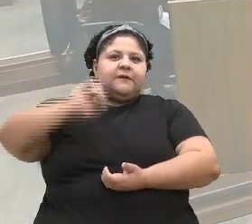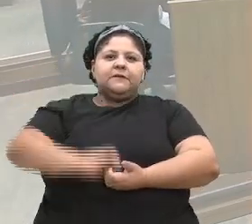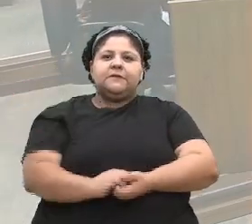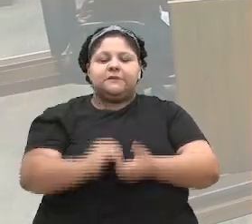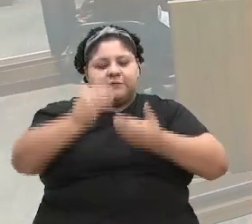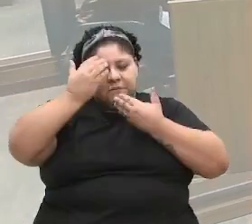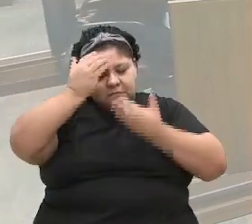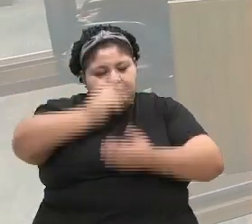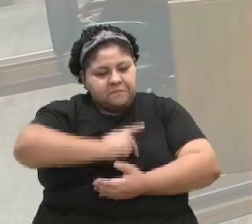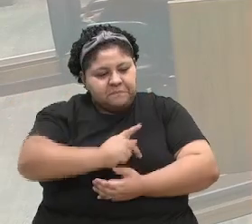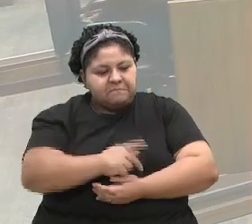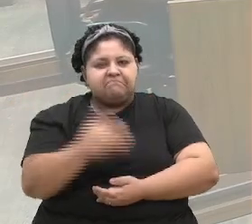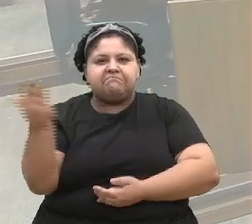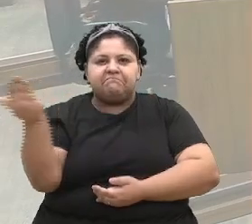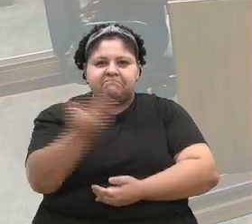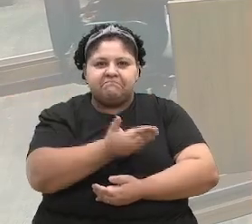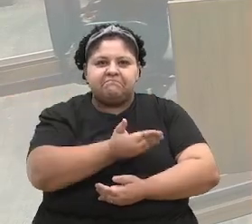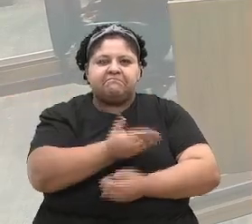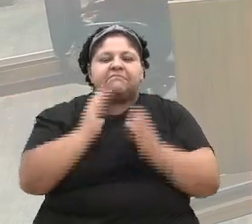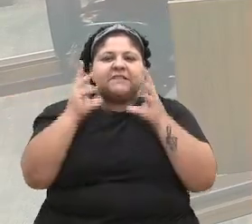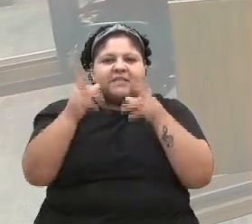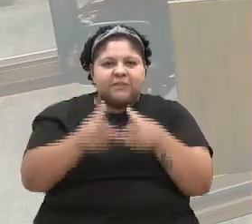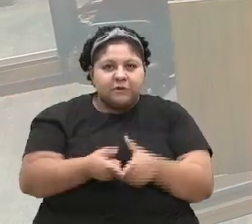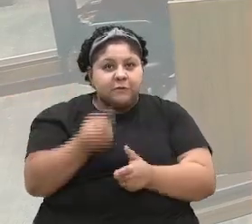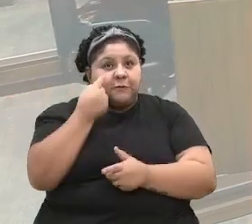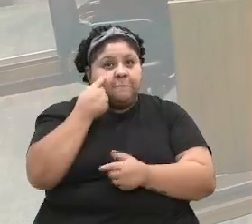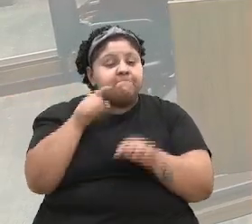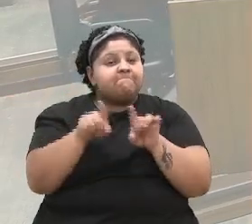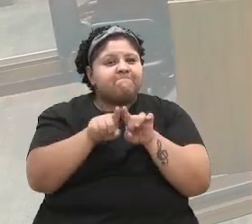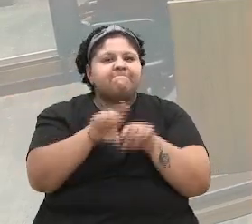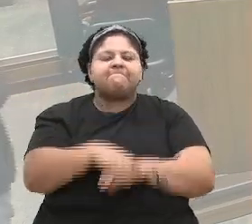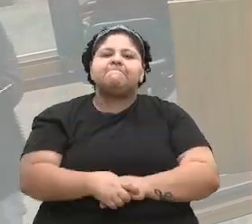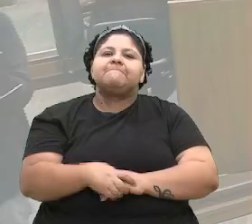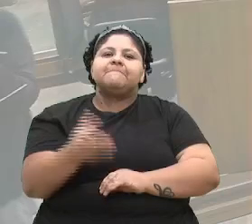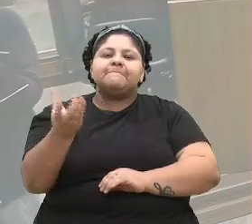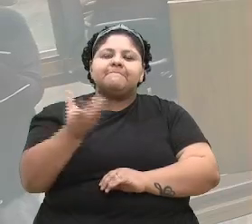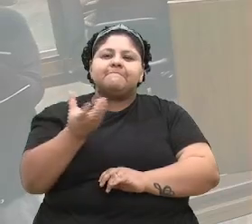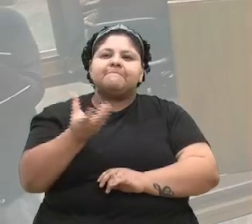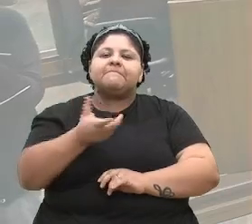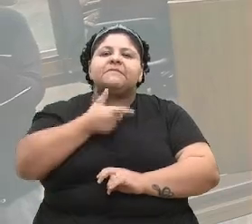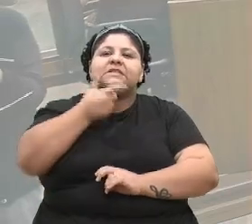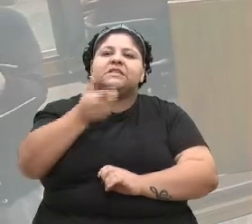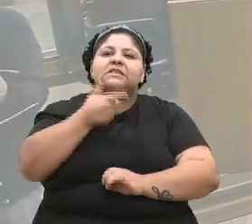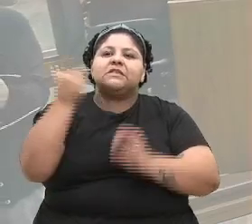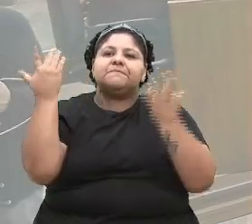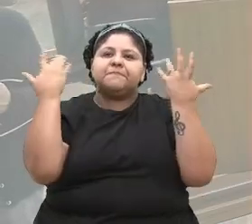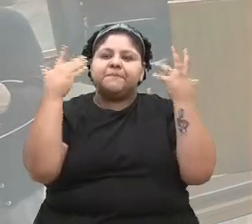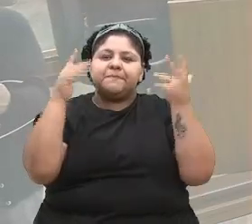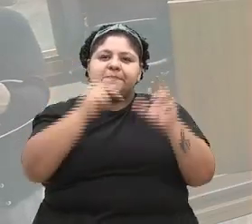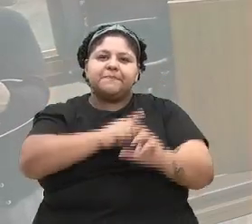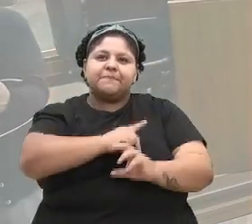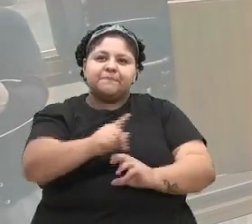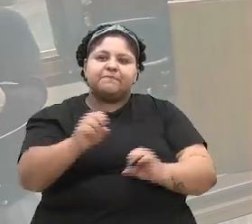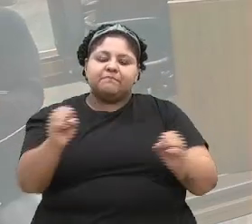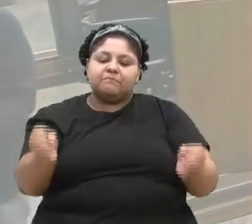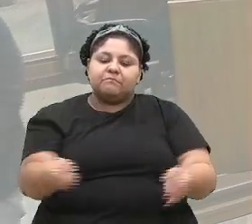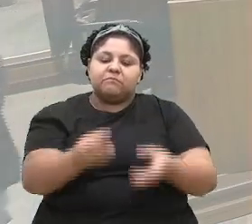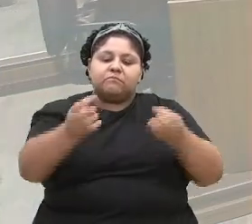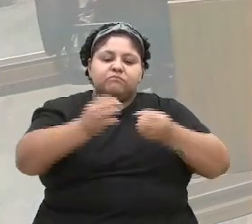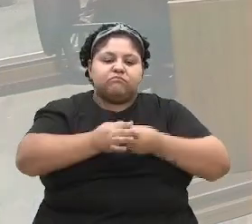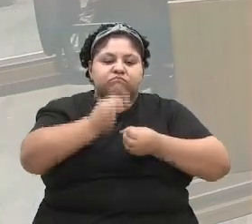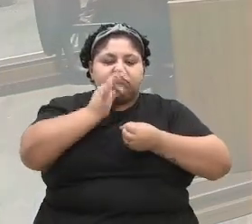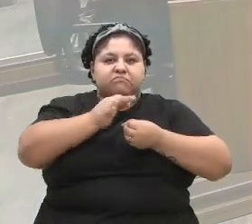Obrigado, presidente, nobres colegas, todos que nos assistem. Quero fazer um voto de congratulações ao presidente da Festa da Uva,